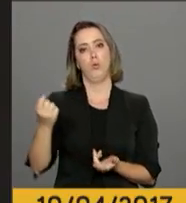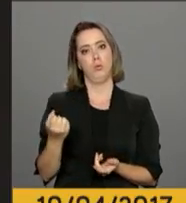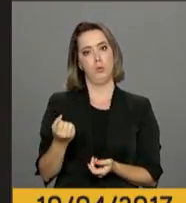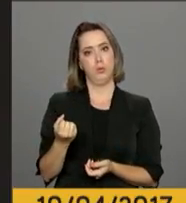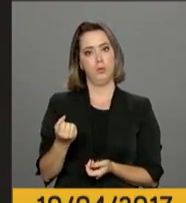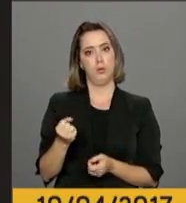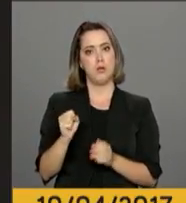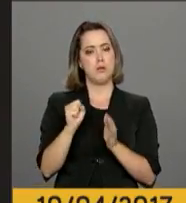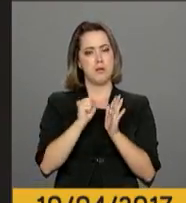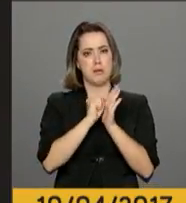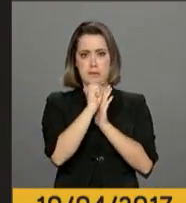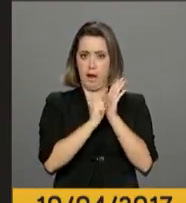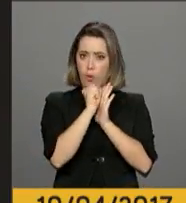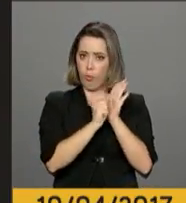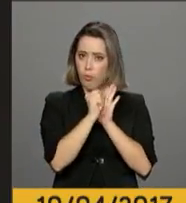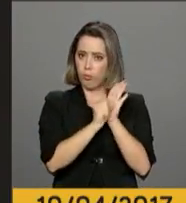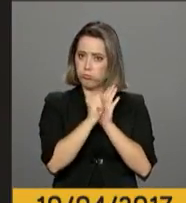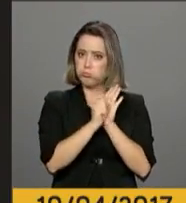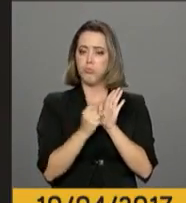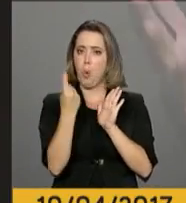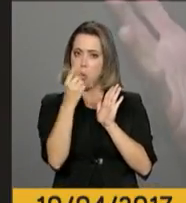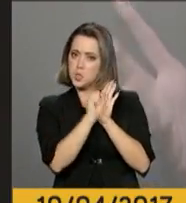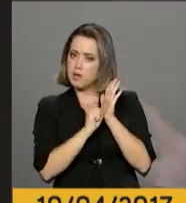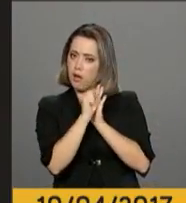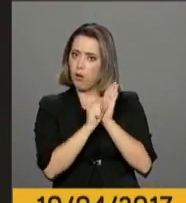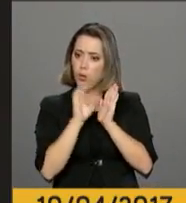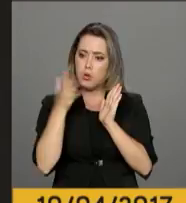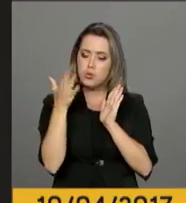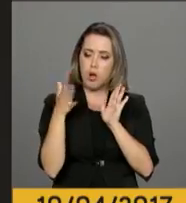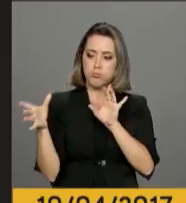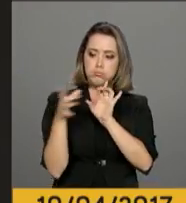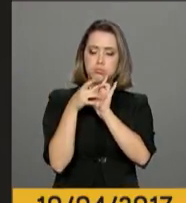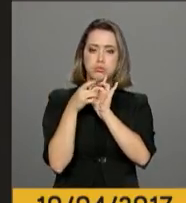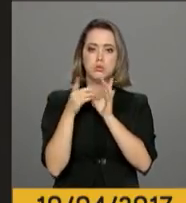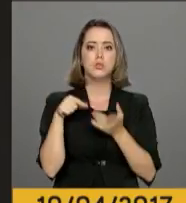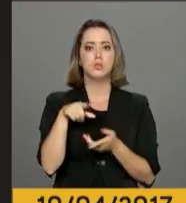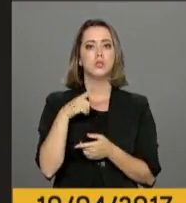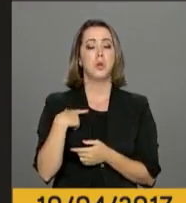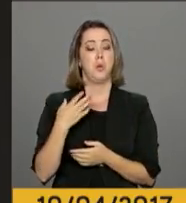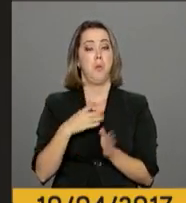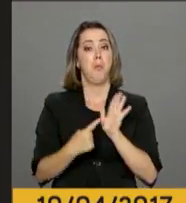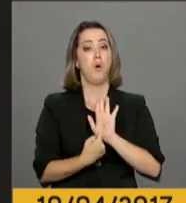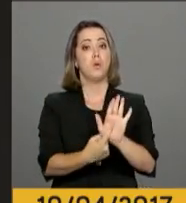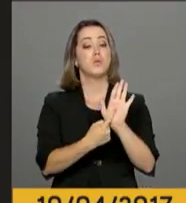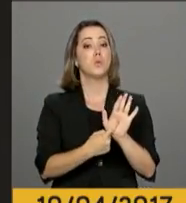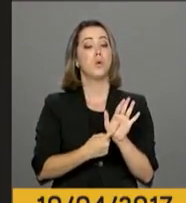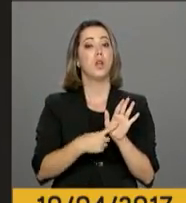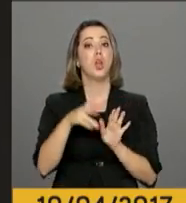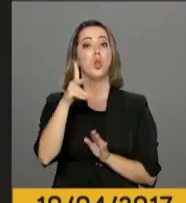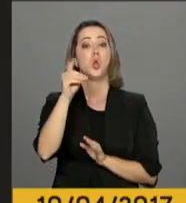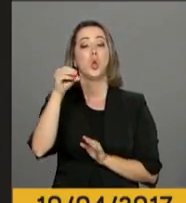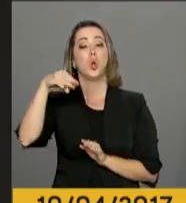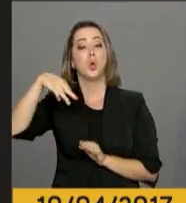Esse relacionamento secular remonta à visita de Dom Pedro II em